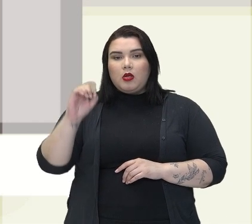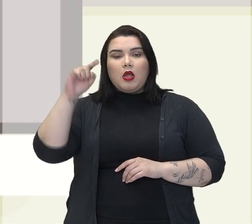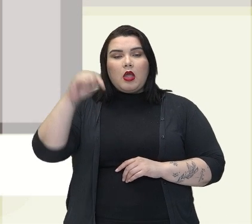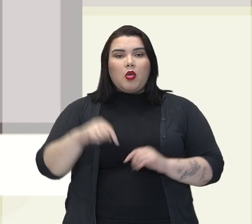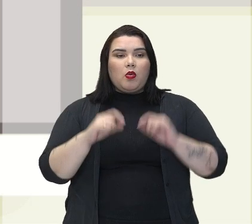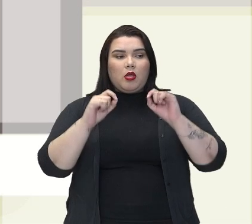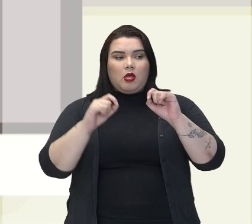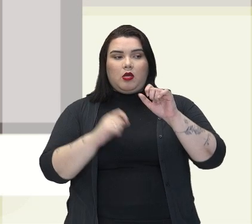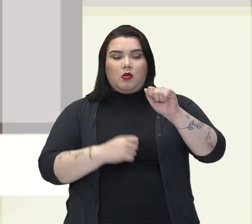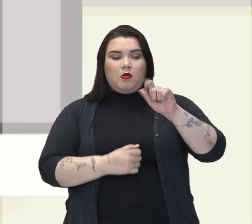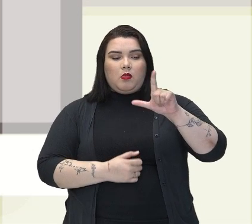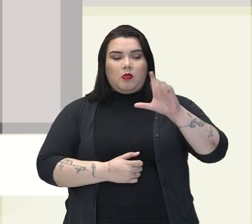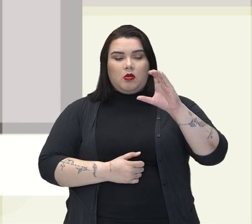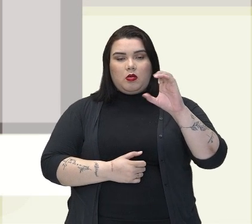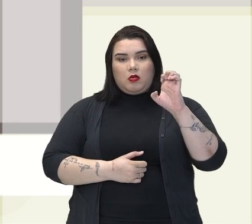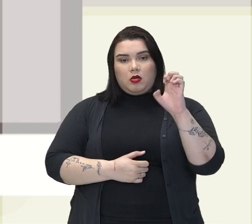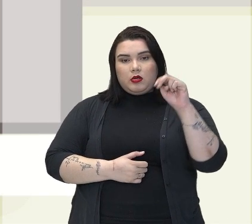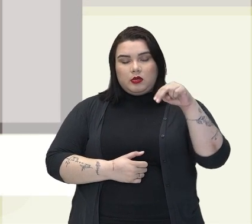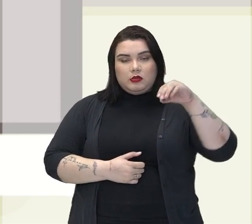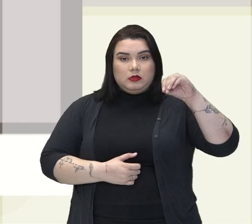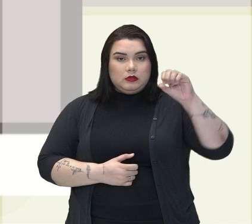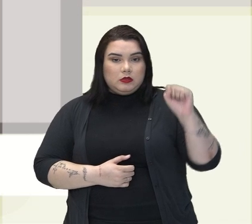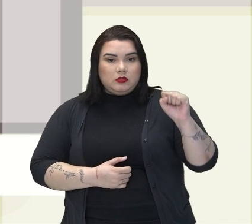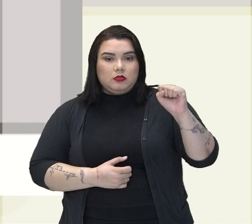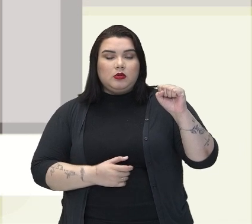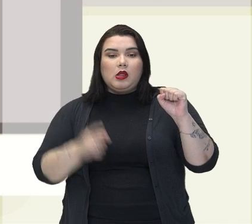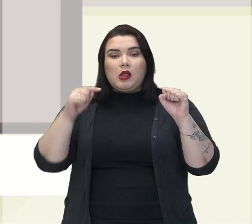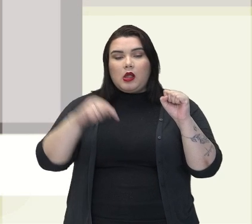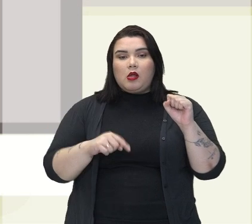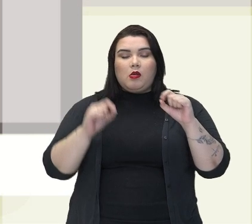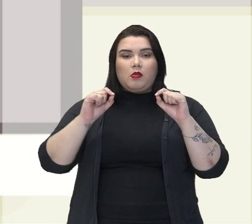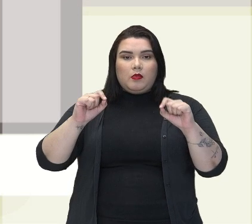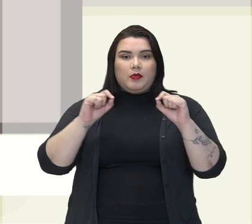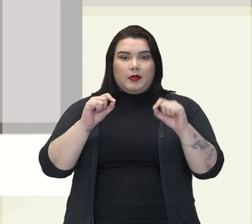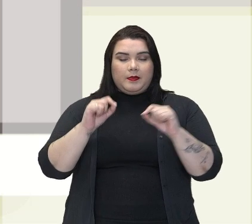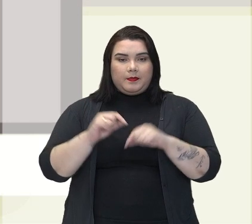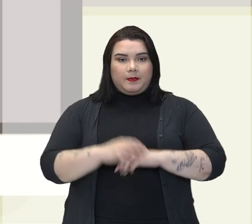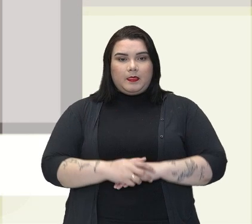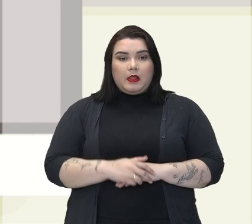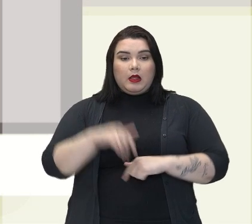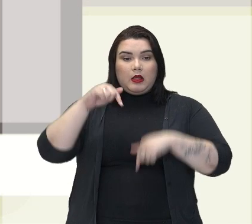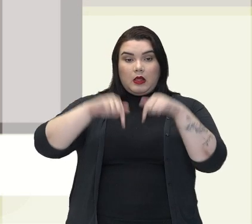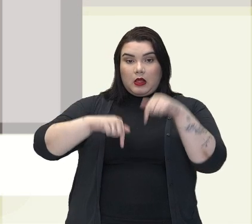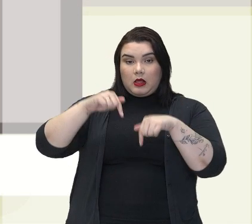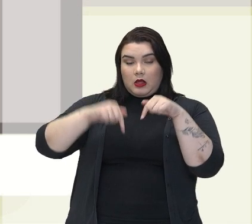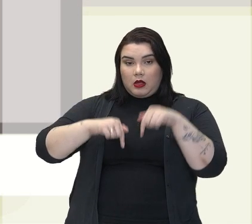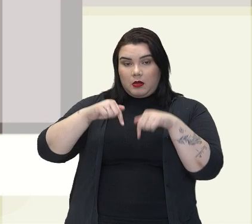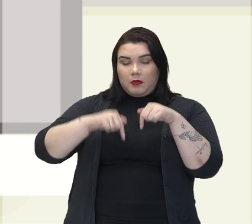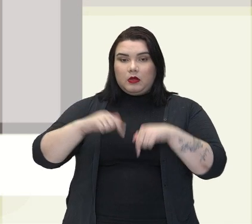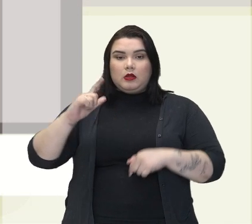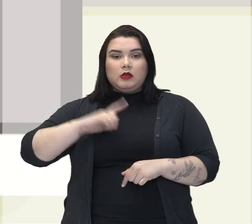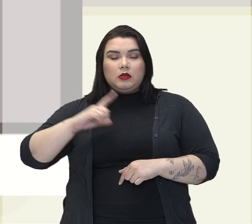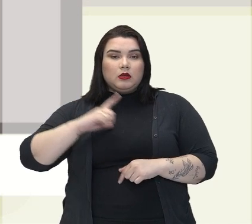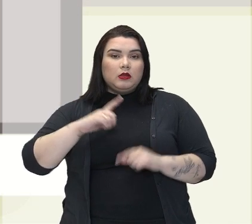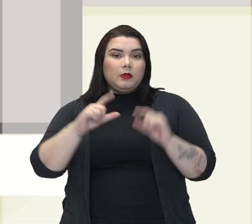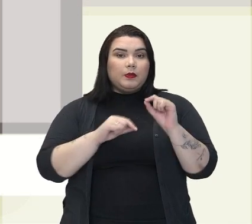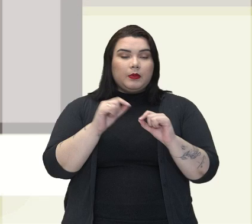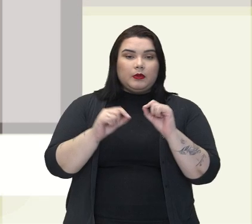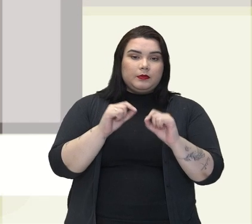né, que os alcenos são compostos químicos que